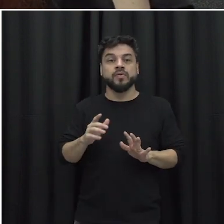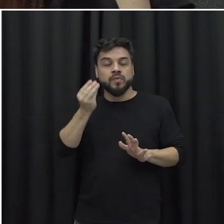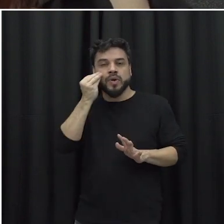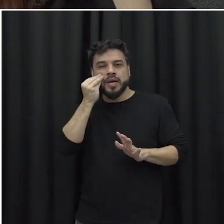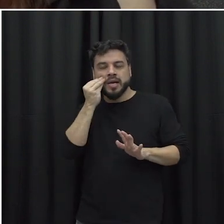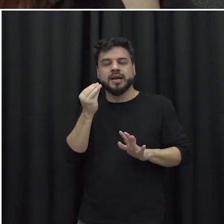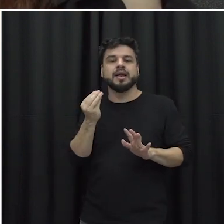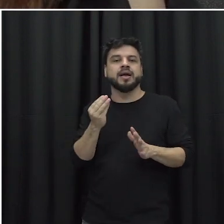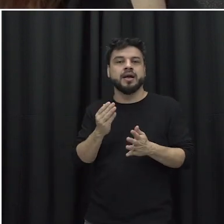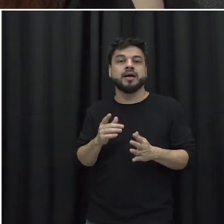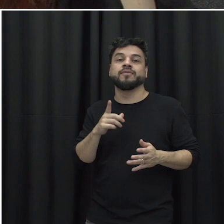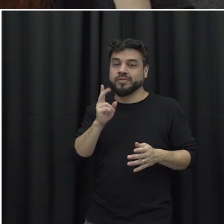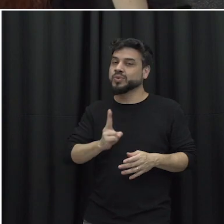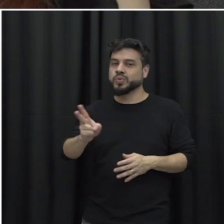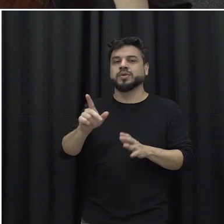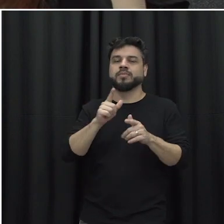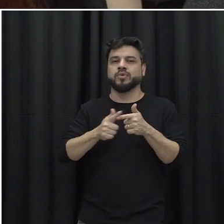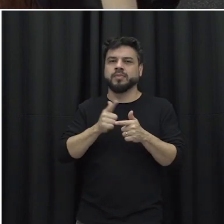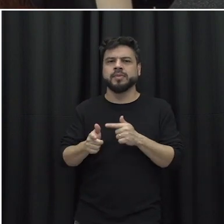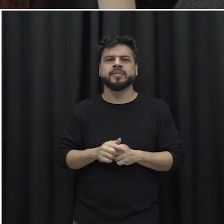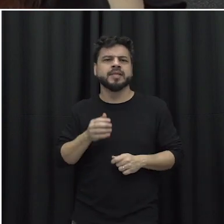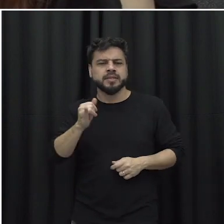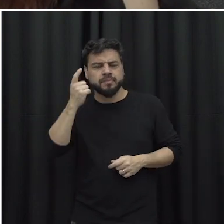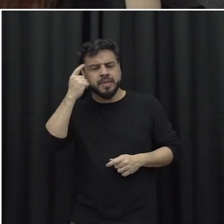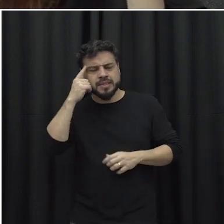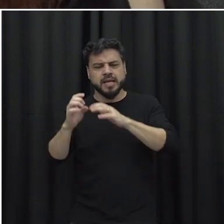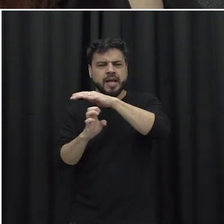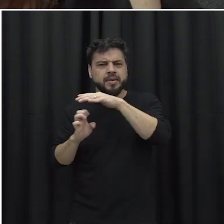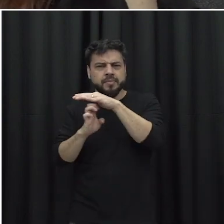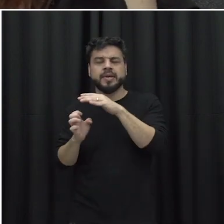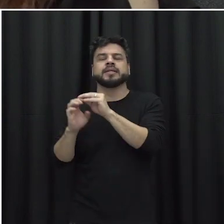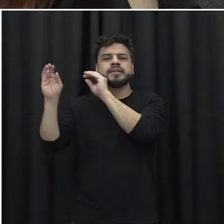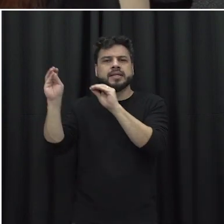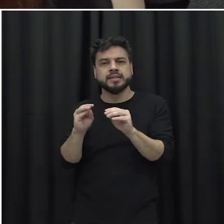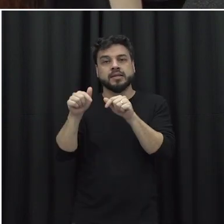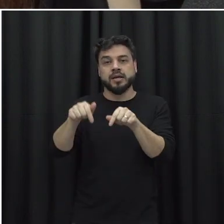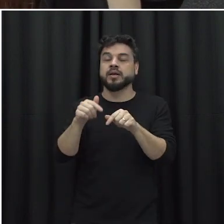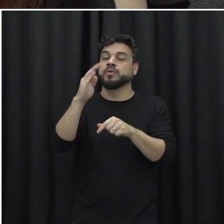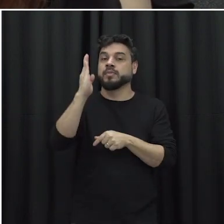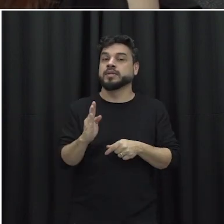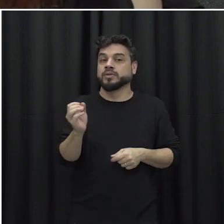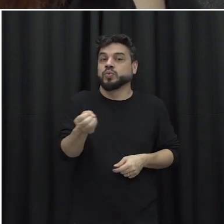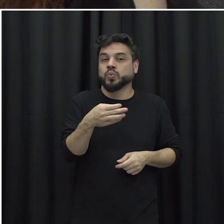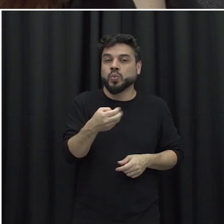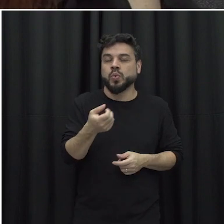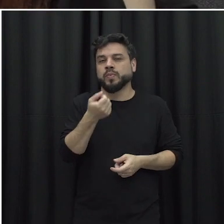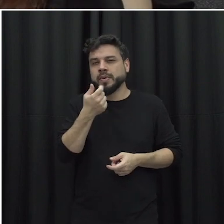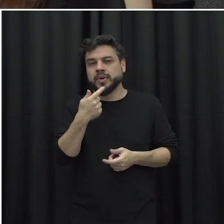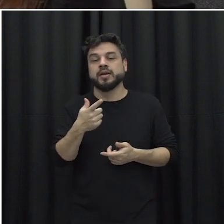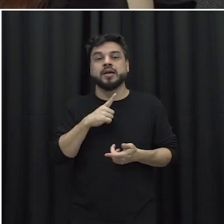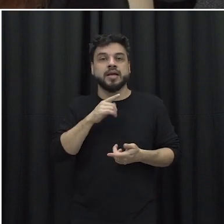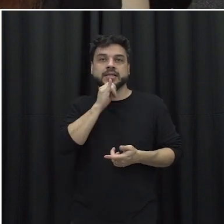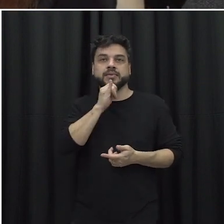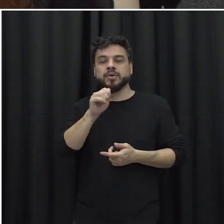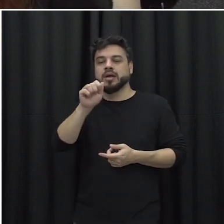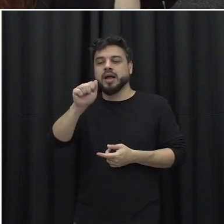para as farmacêuticas, né, para as empresas que estão trazendo produtos para o Brasil, né, as que têm a S hoje, que são 18, se